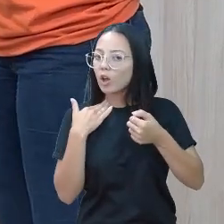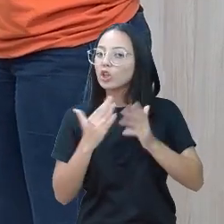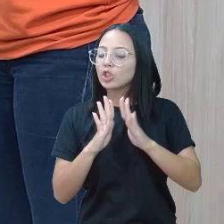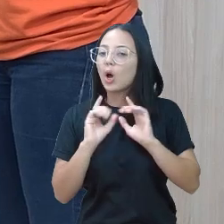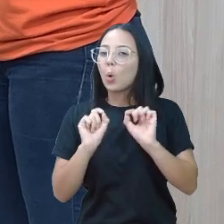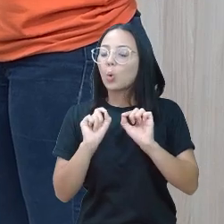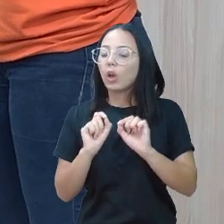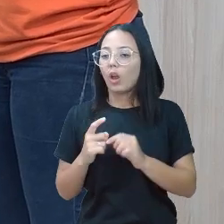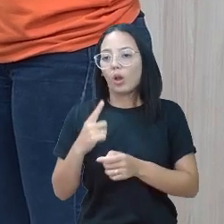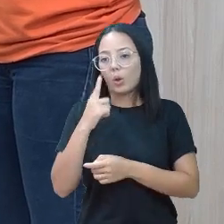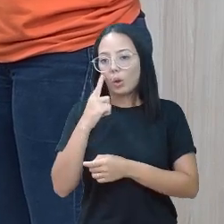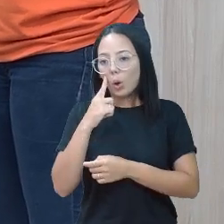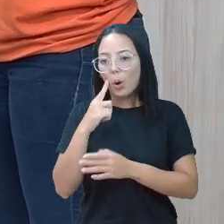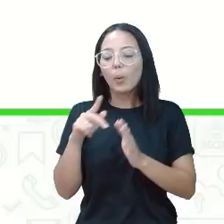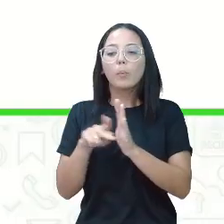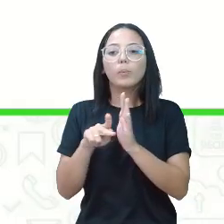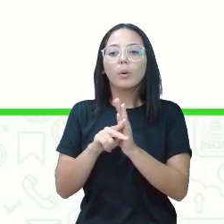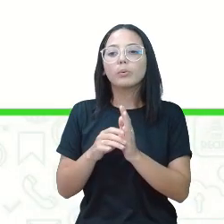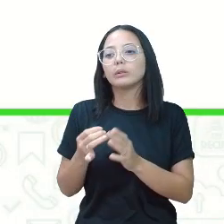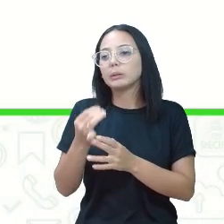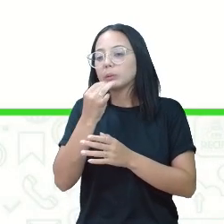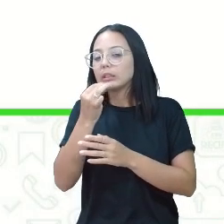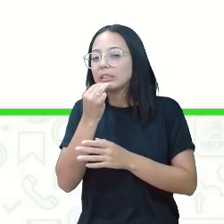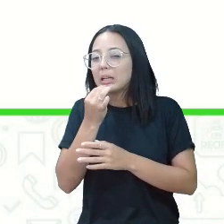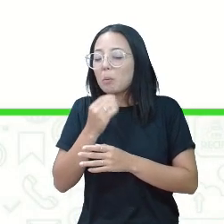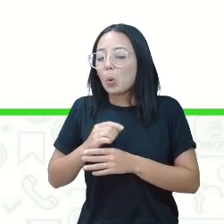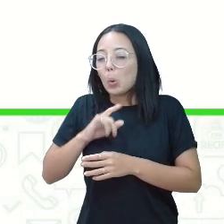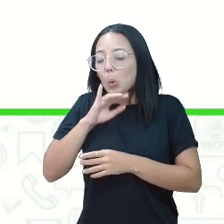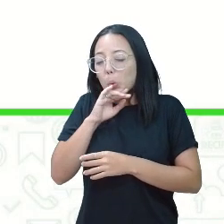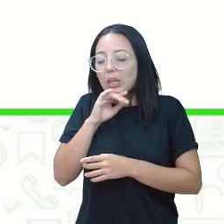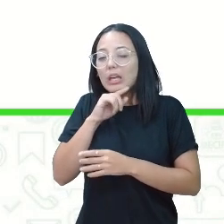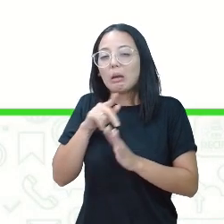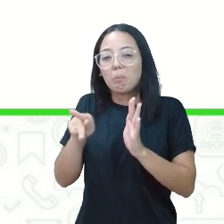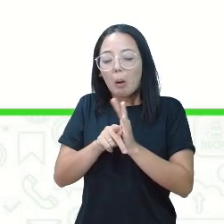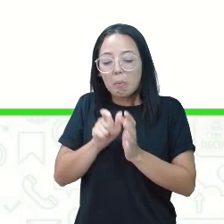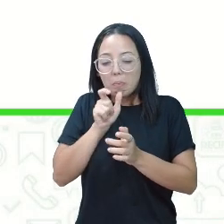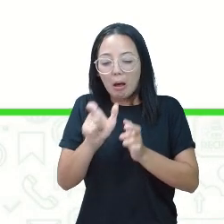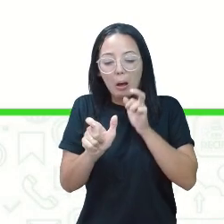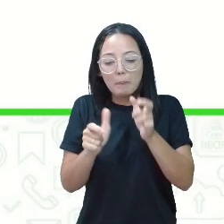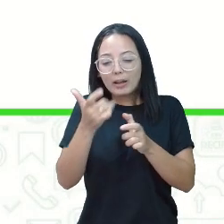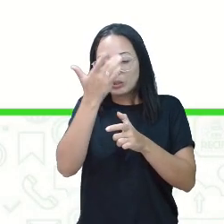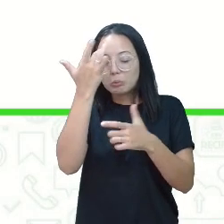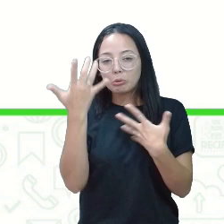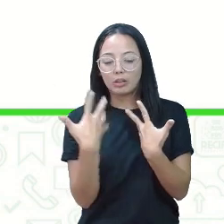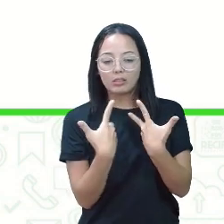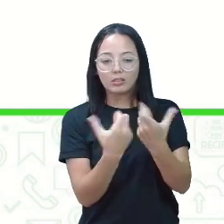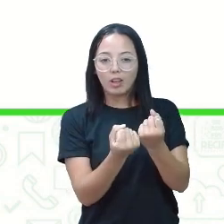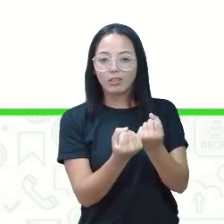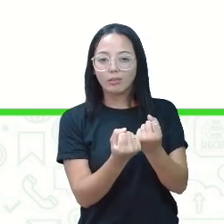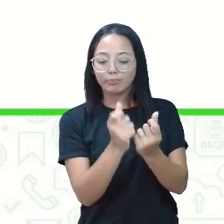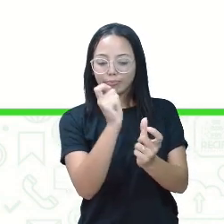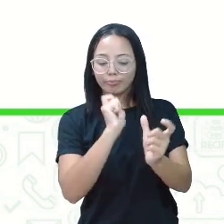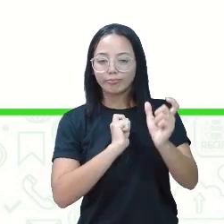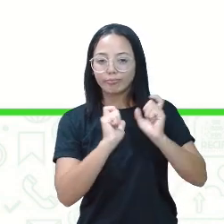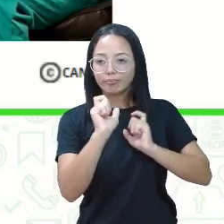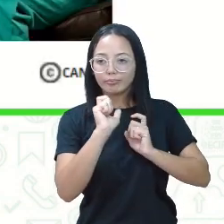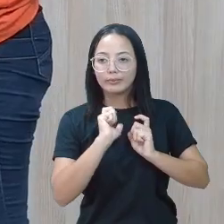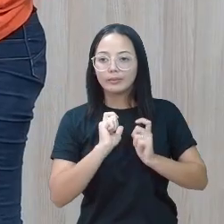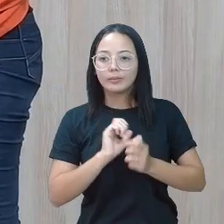vem provavelmente com alta carga negativa para quem recebe aquela notícia.